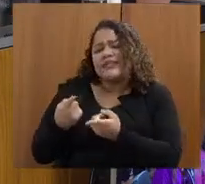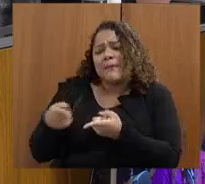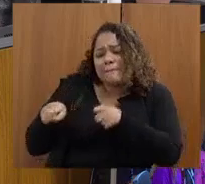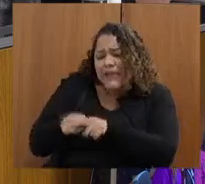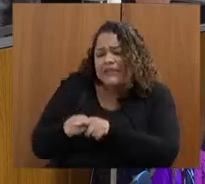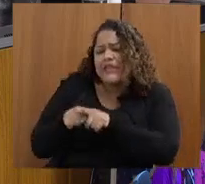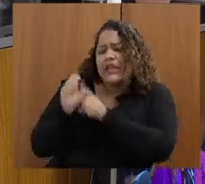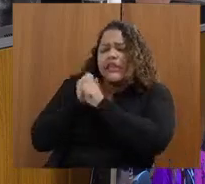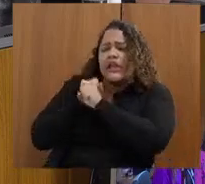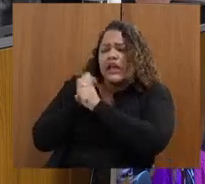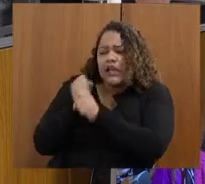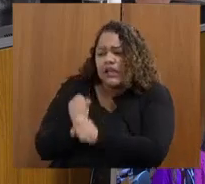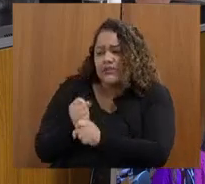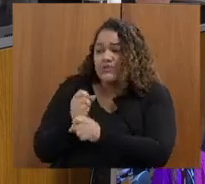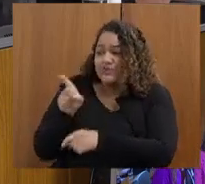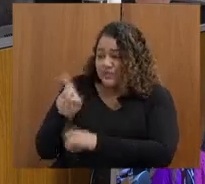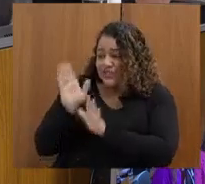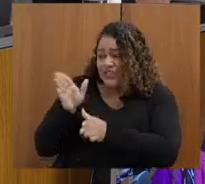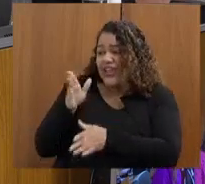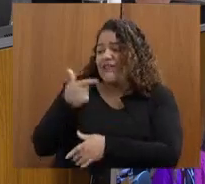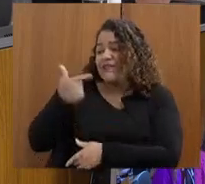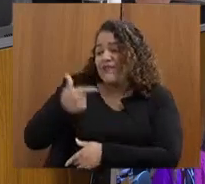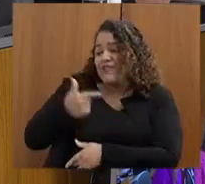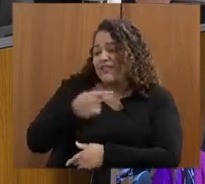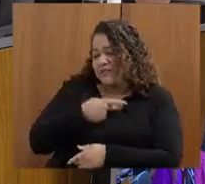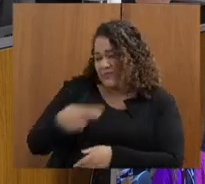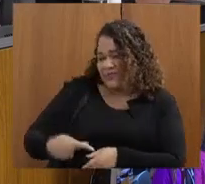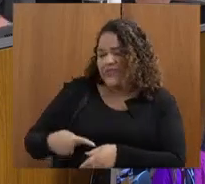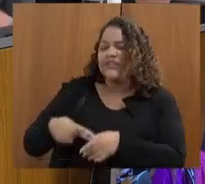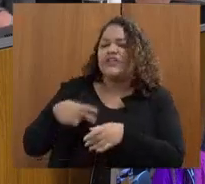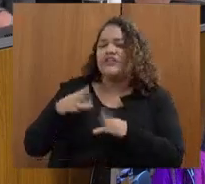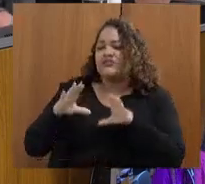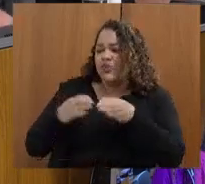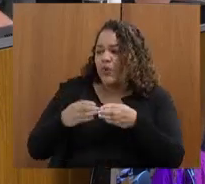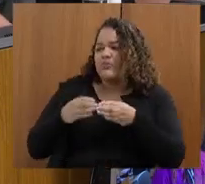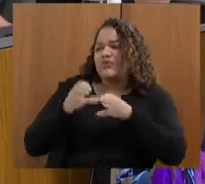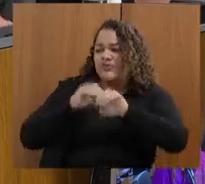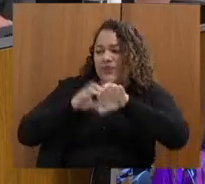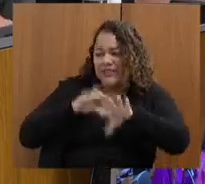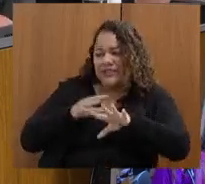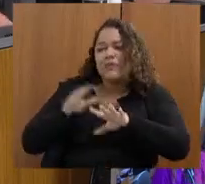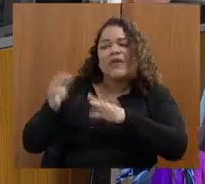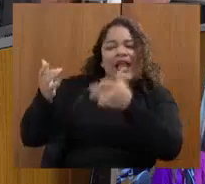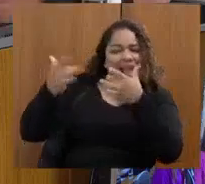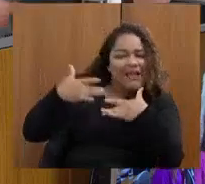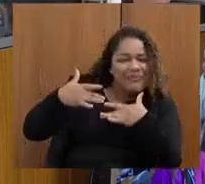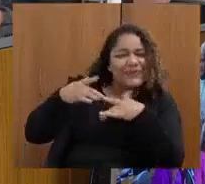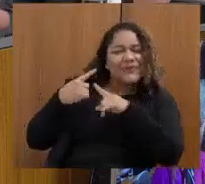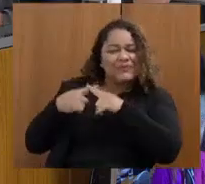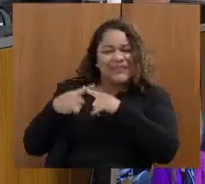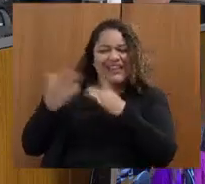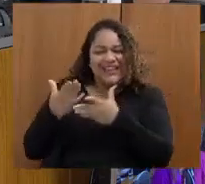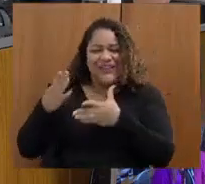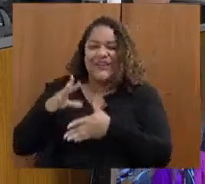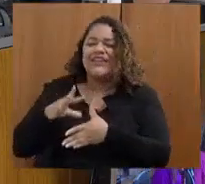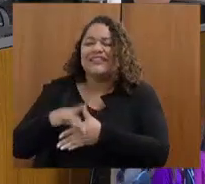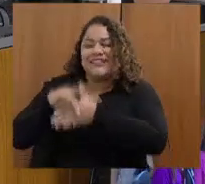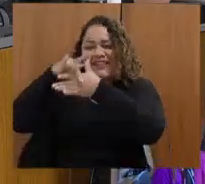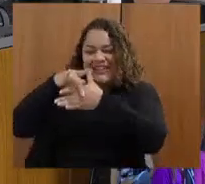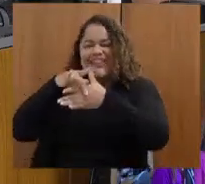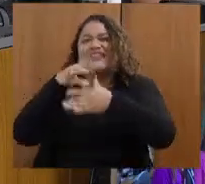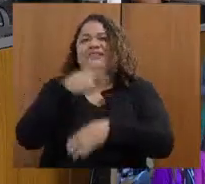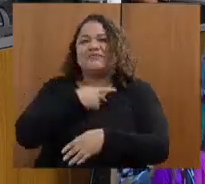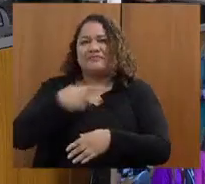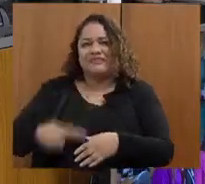vossa excelência já foi presidente vice-presidente da Comissão de educação nos abandonou que agora tá presidindo a comissão de trabalho da casa fazendo